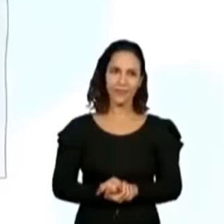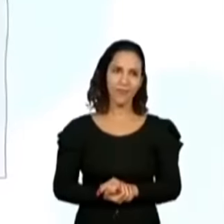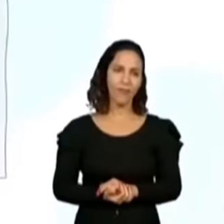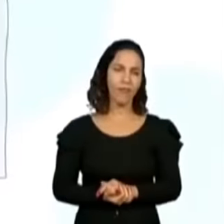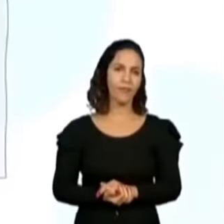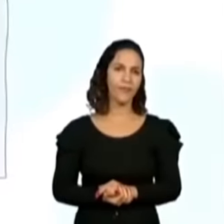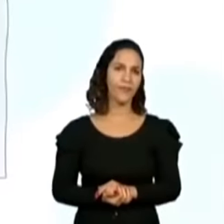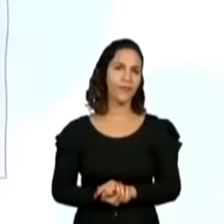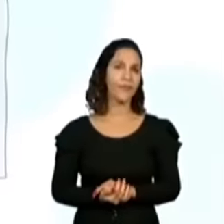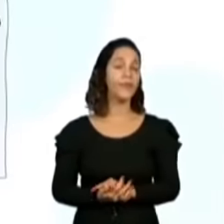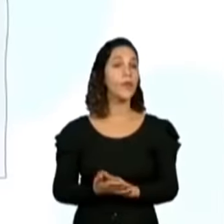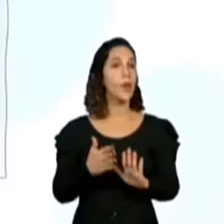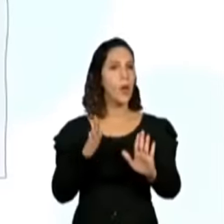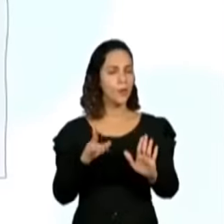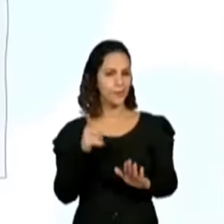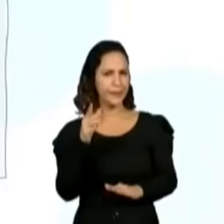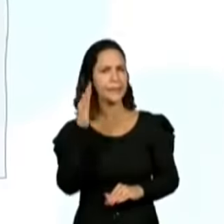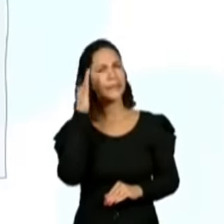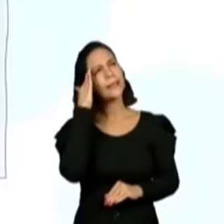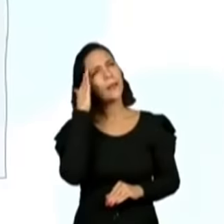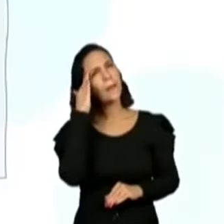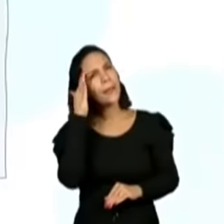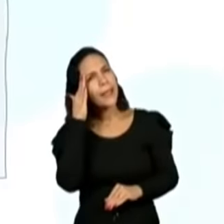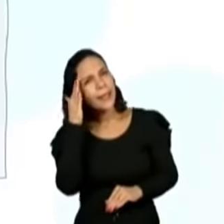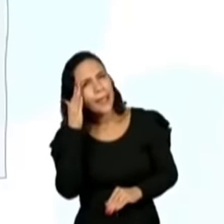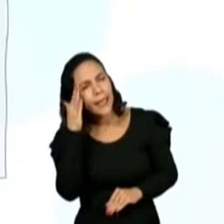Podemos pensar assim, ó. Você sabia que